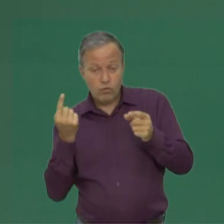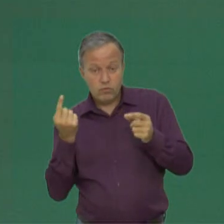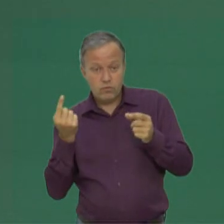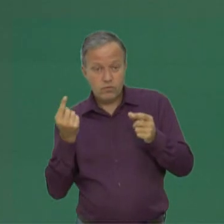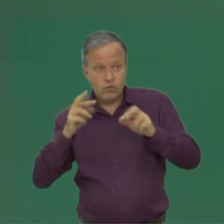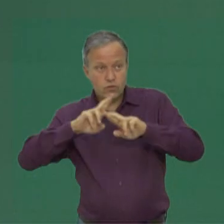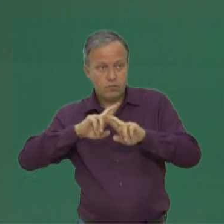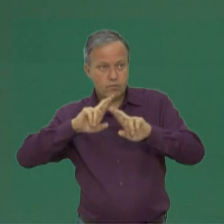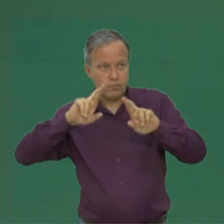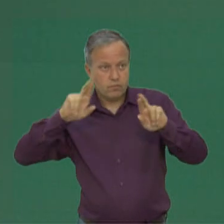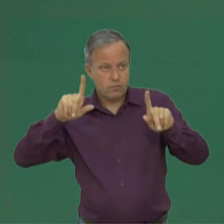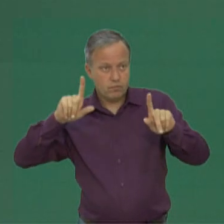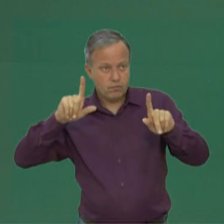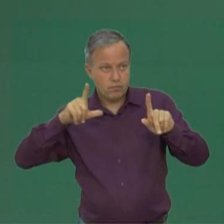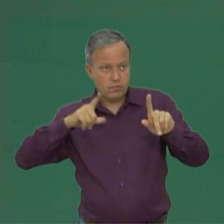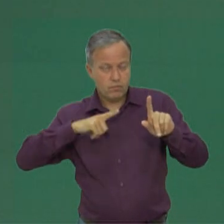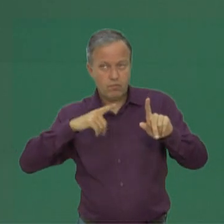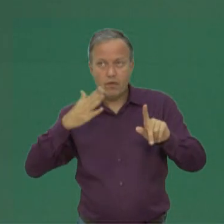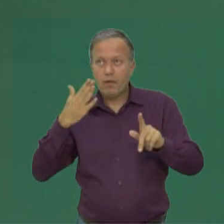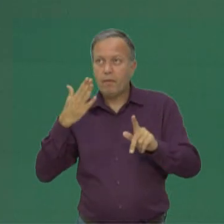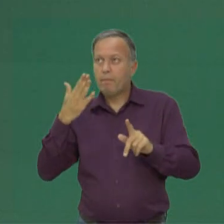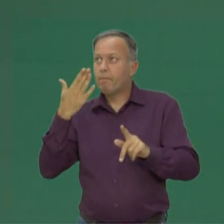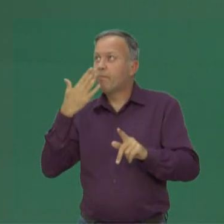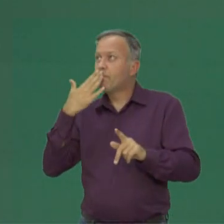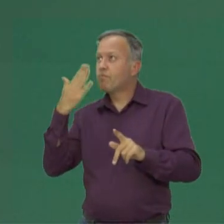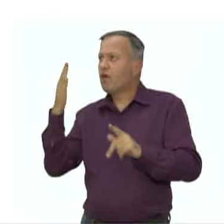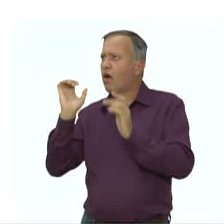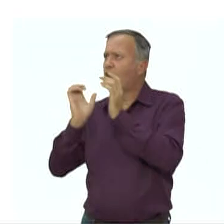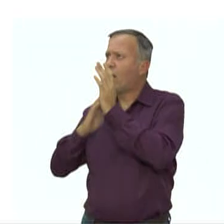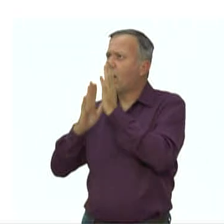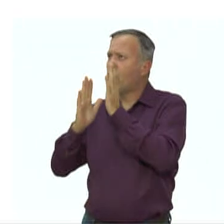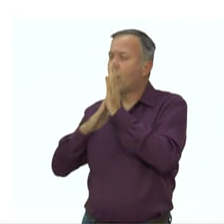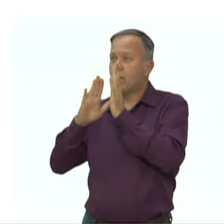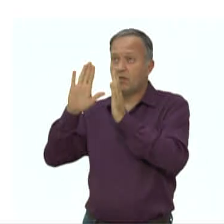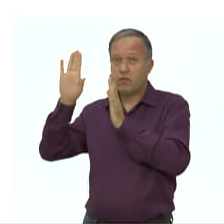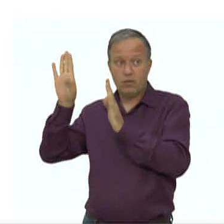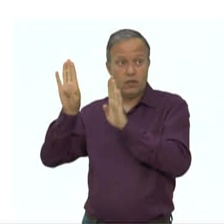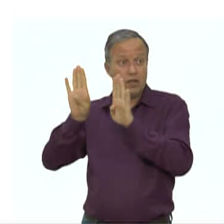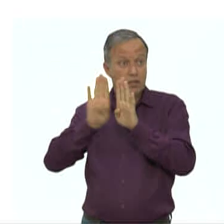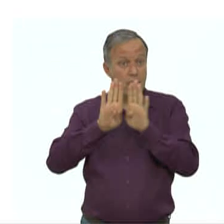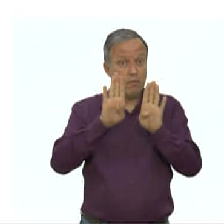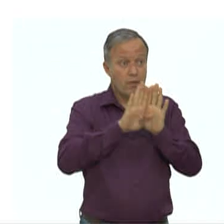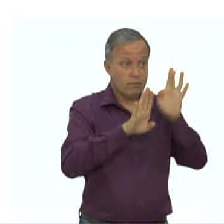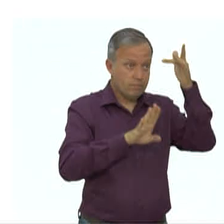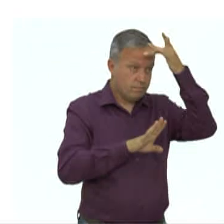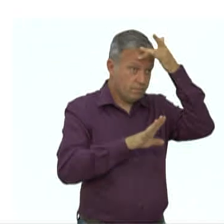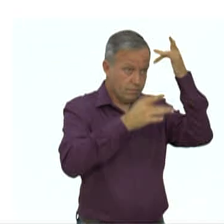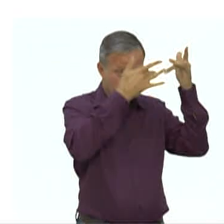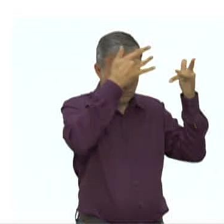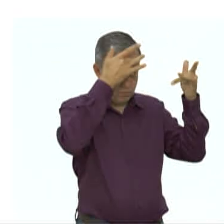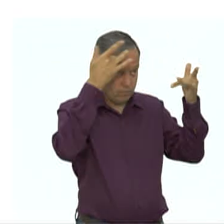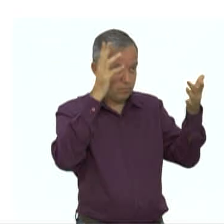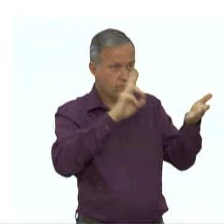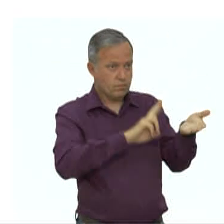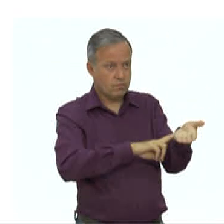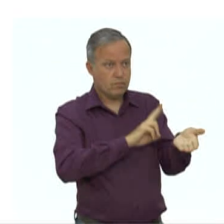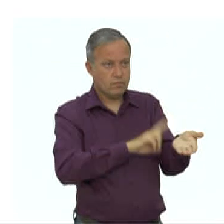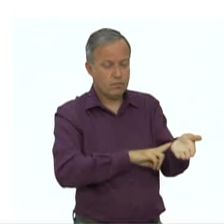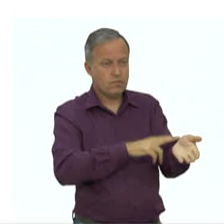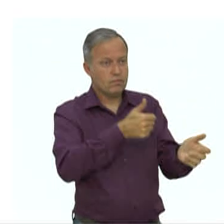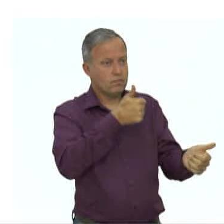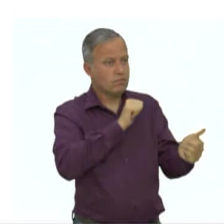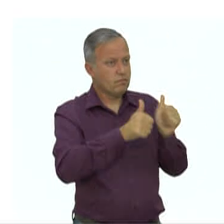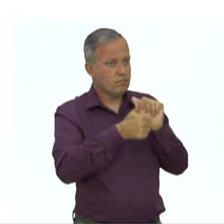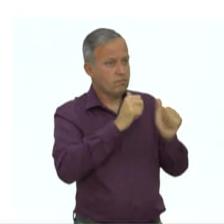contraste entre devotos haciendo adoraciones y personas tomadas por la costumbre de